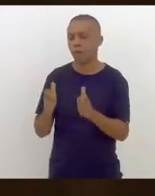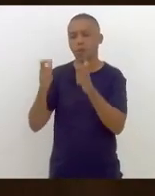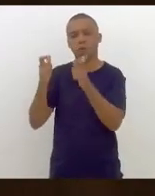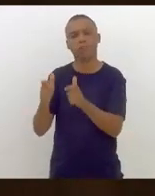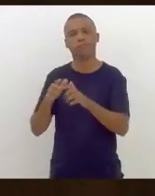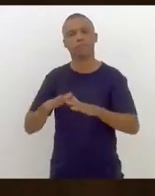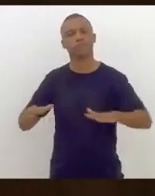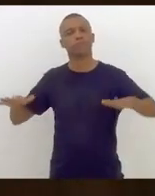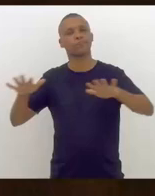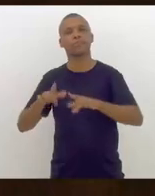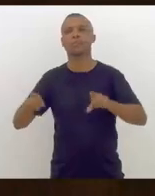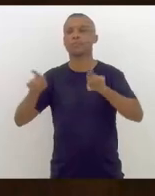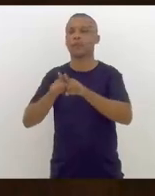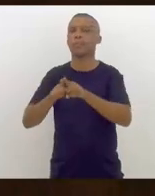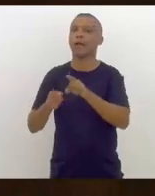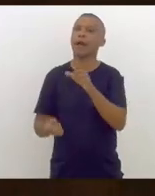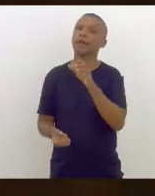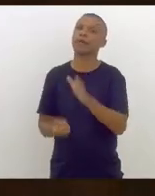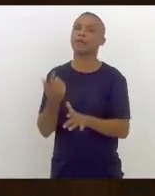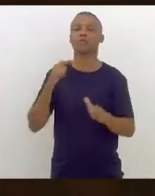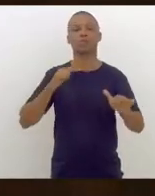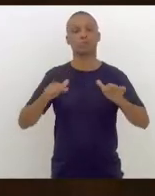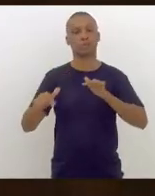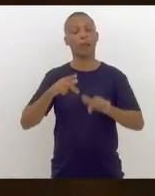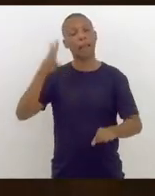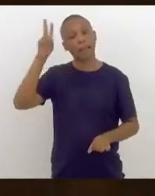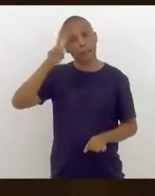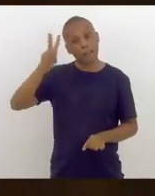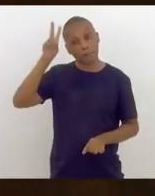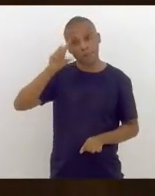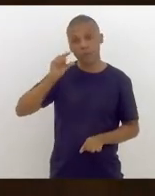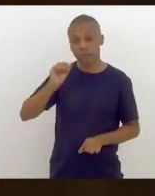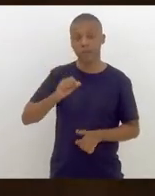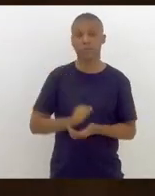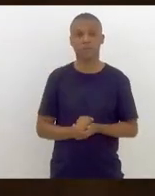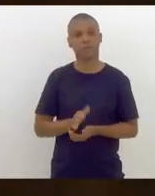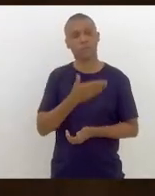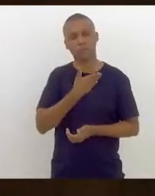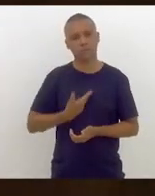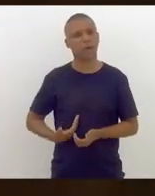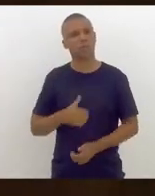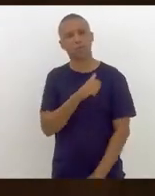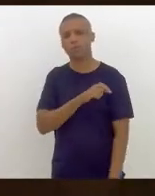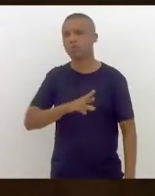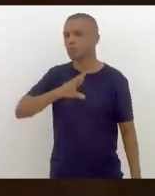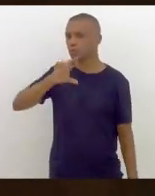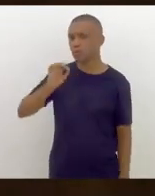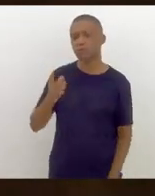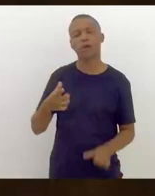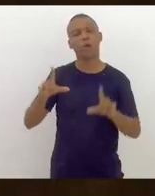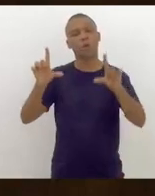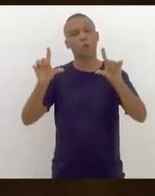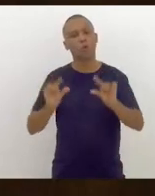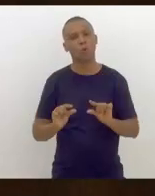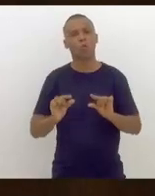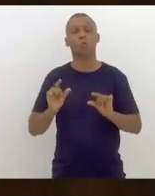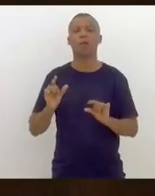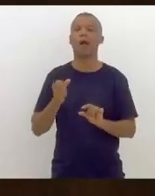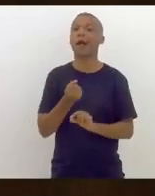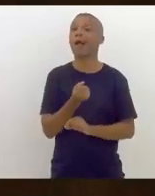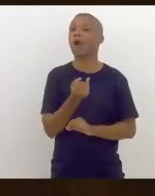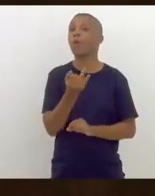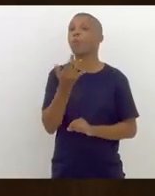também a geração de emprego Lembrando que ainda que o Estado do Rio de Janeiro tenha diminuído o número de